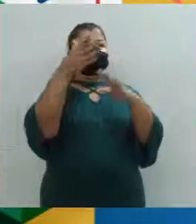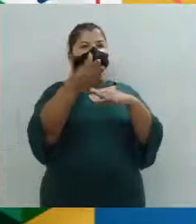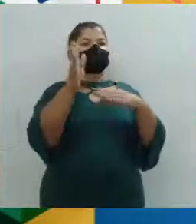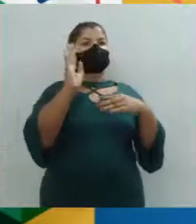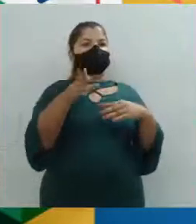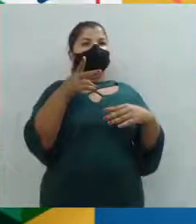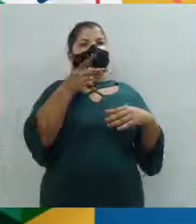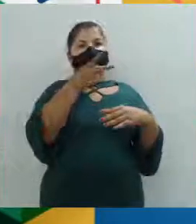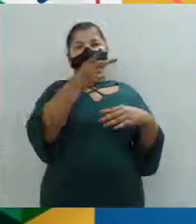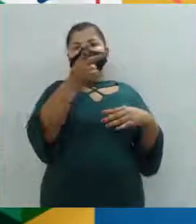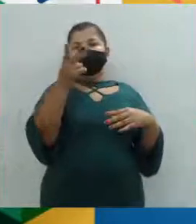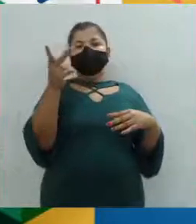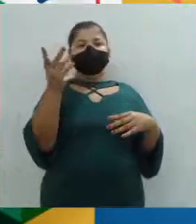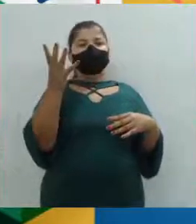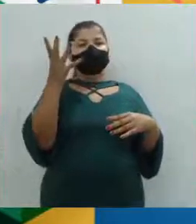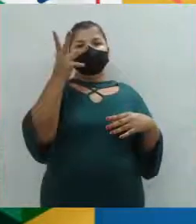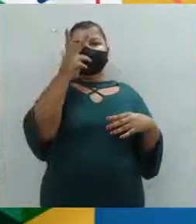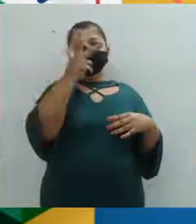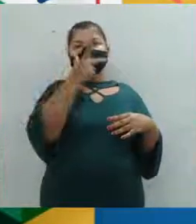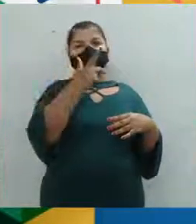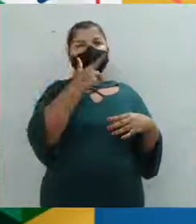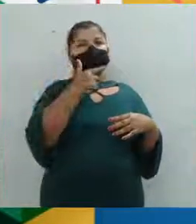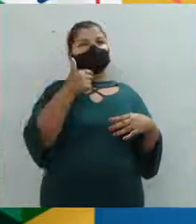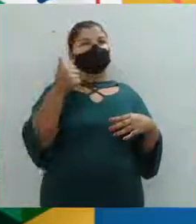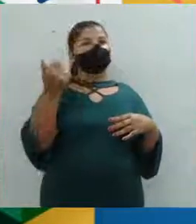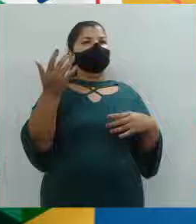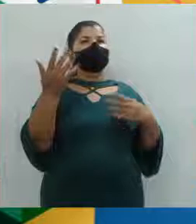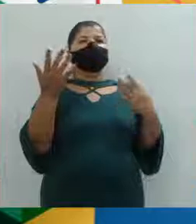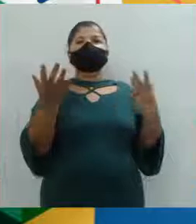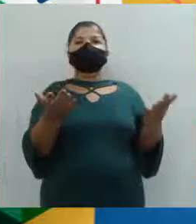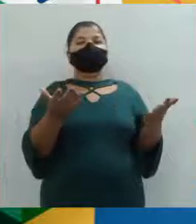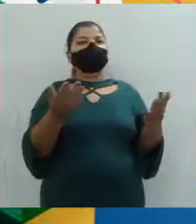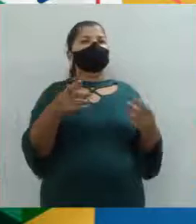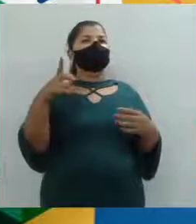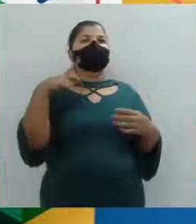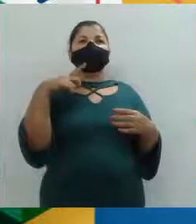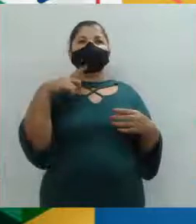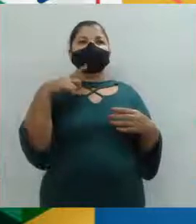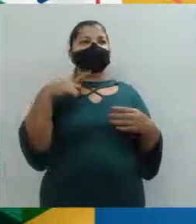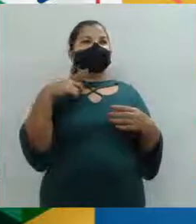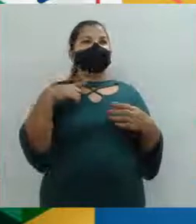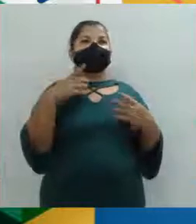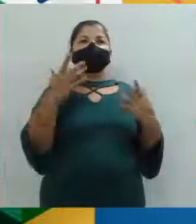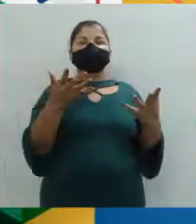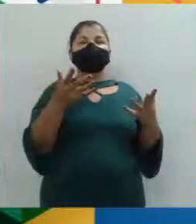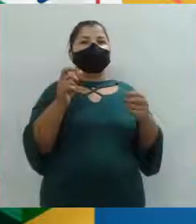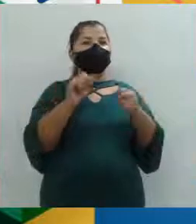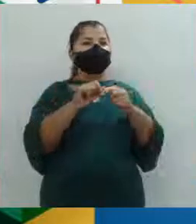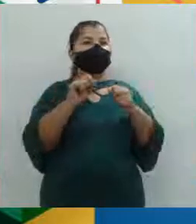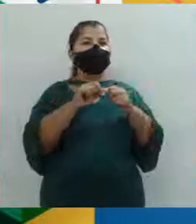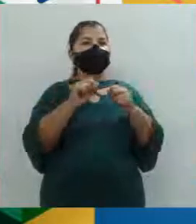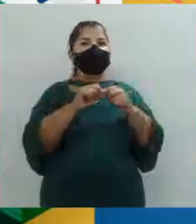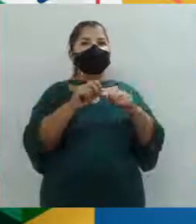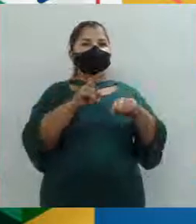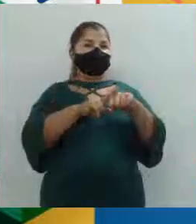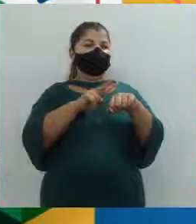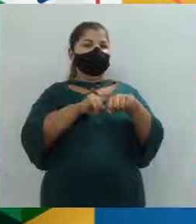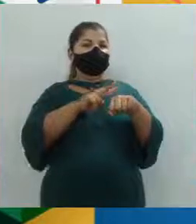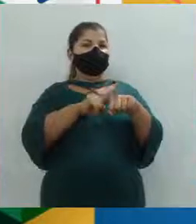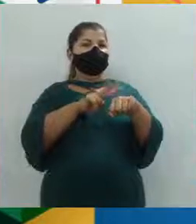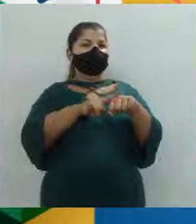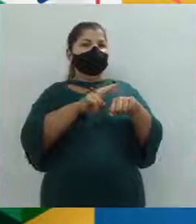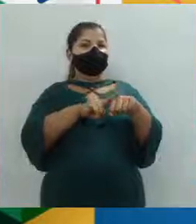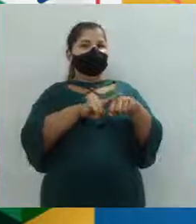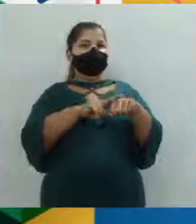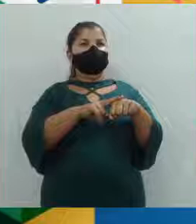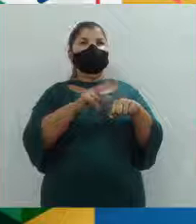igreja maravilhosa, essa catedral linda. E, gente, ela é feita com vitrais, onde